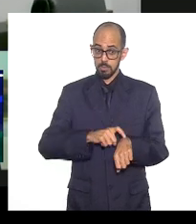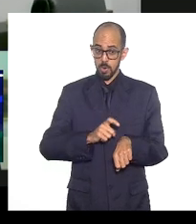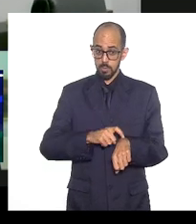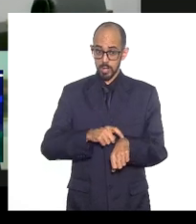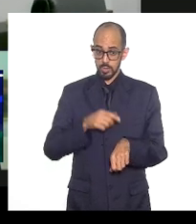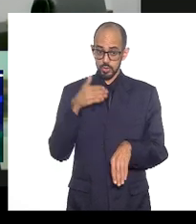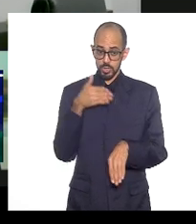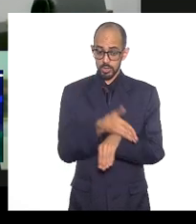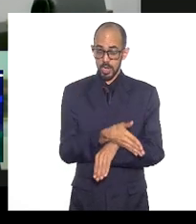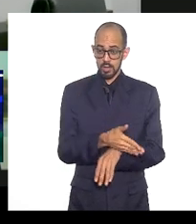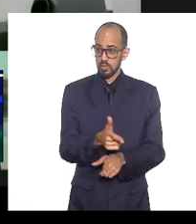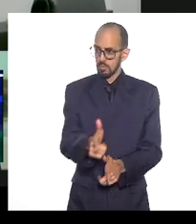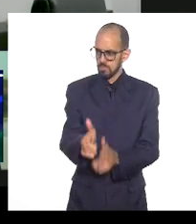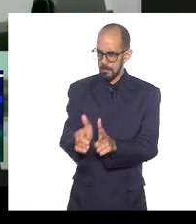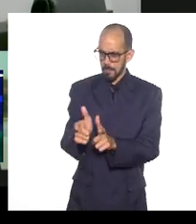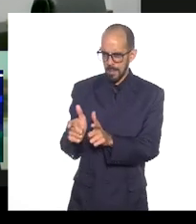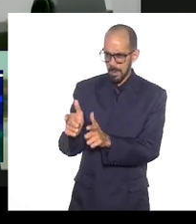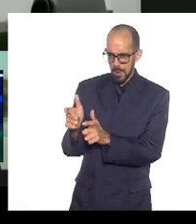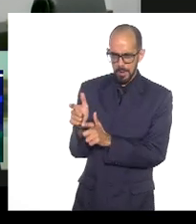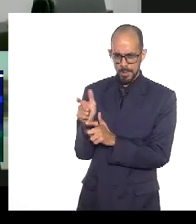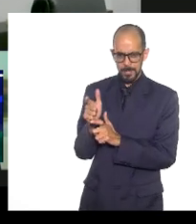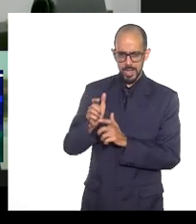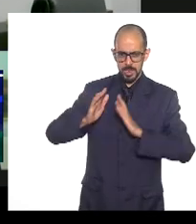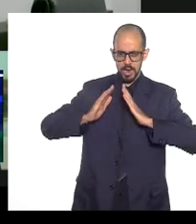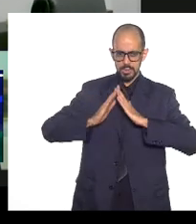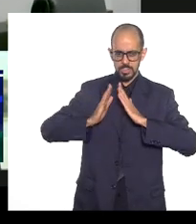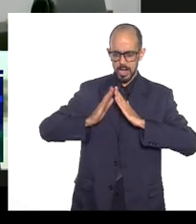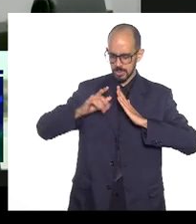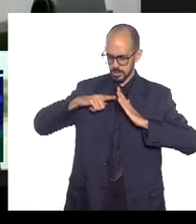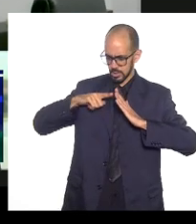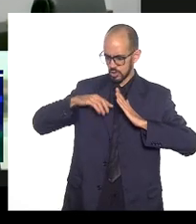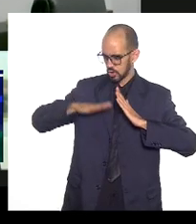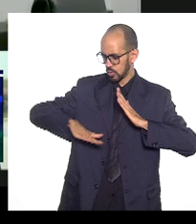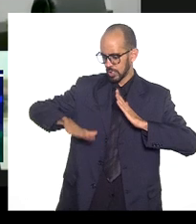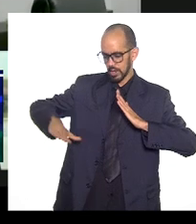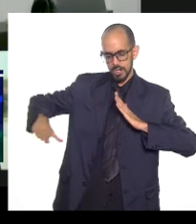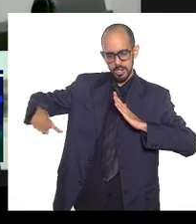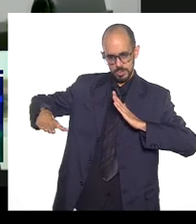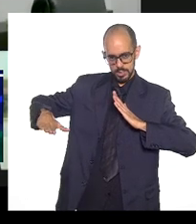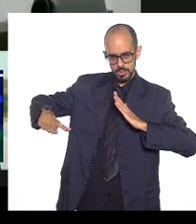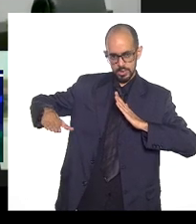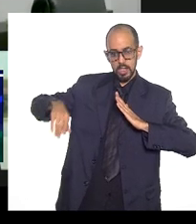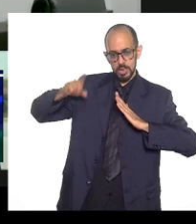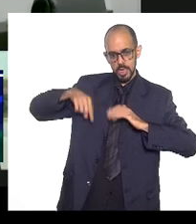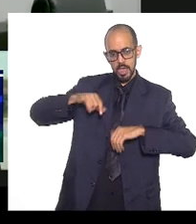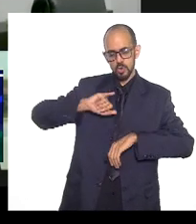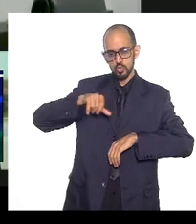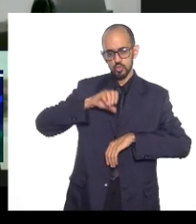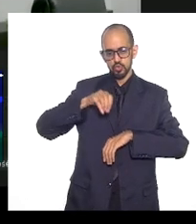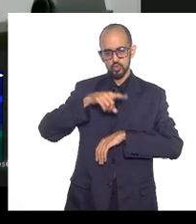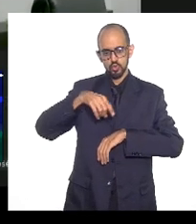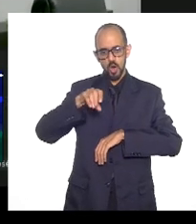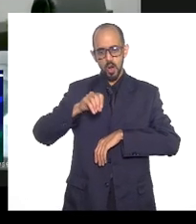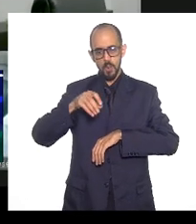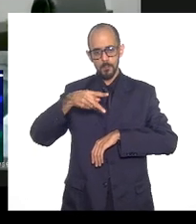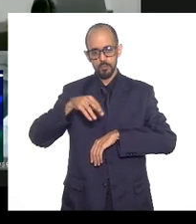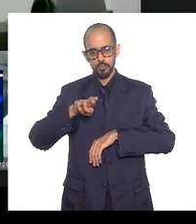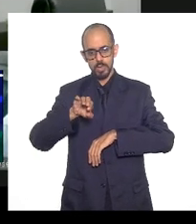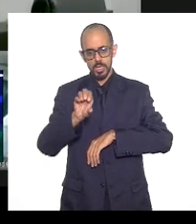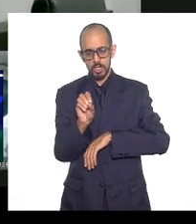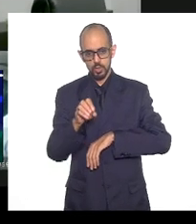vários disparos contra a casa da qual só haviam crianças no momento. Uma delas era o João Pedro, que foi